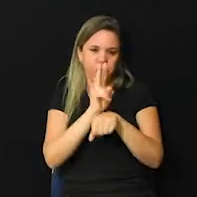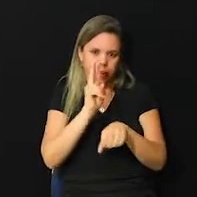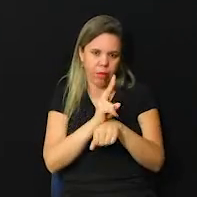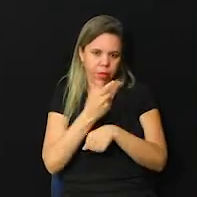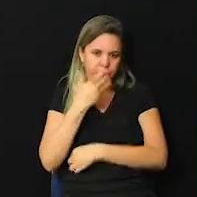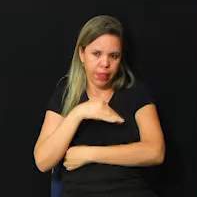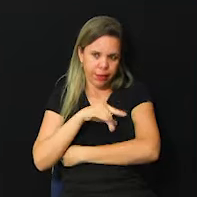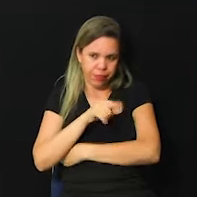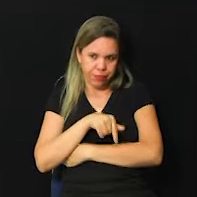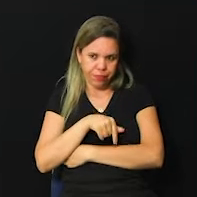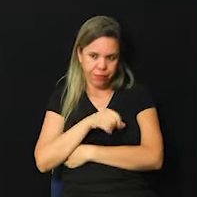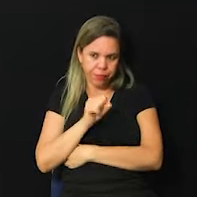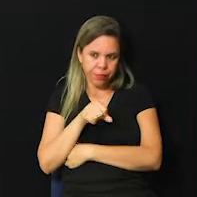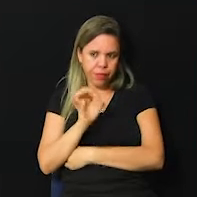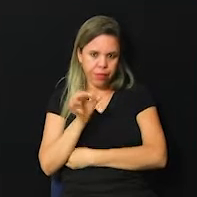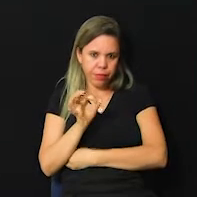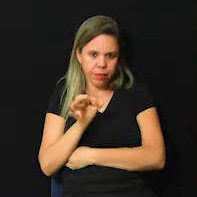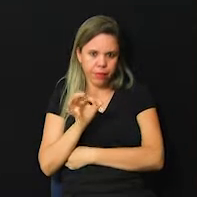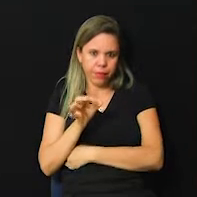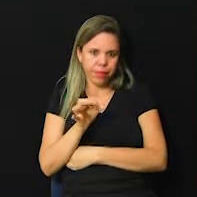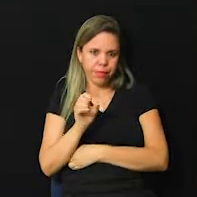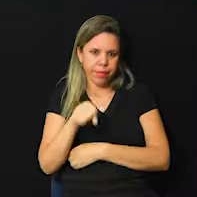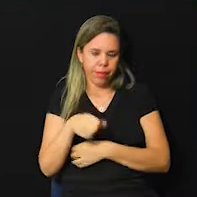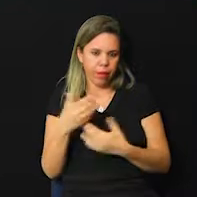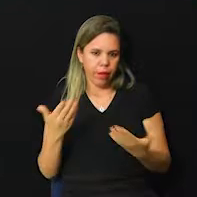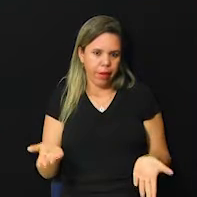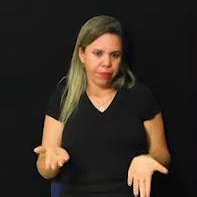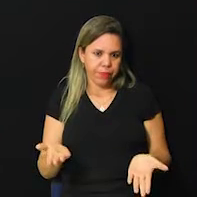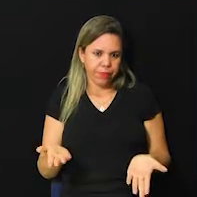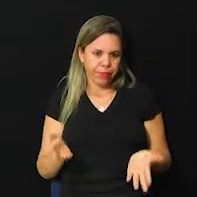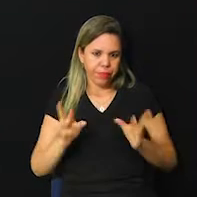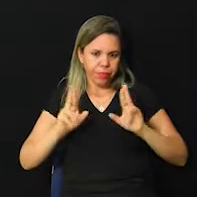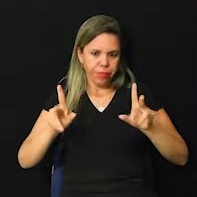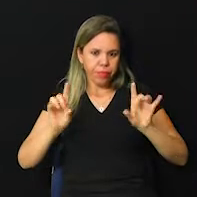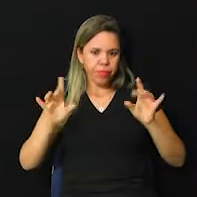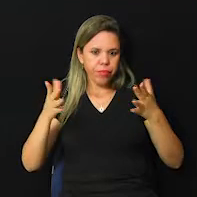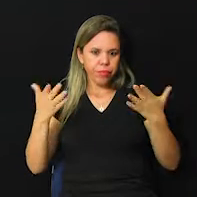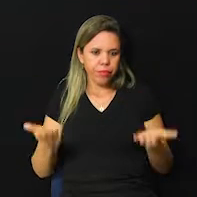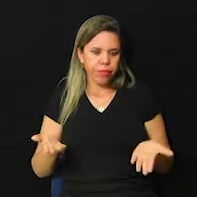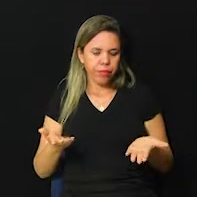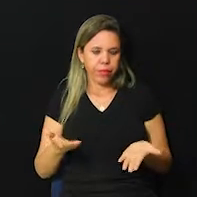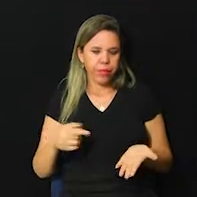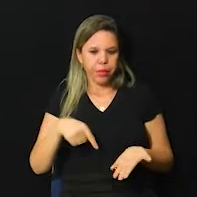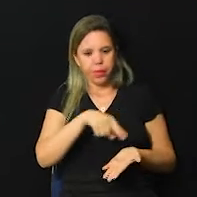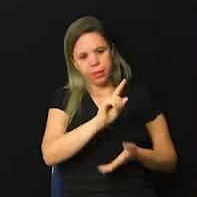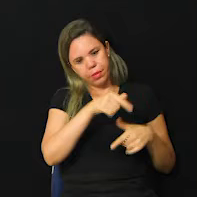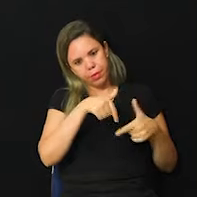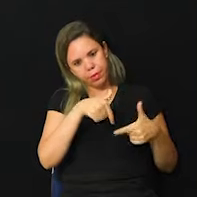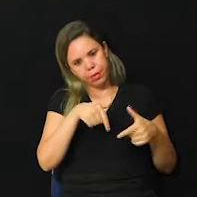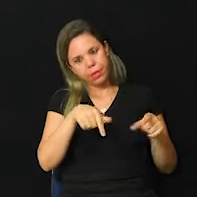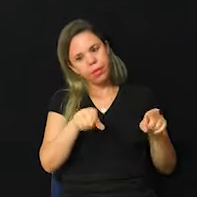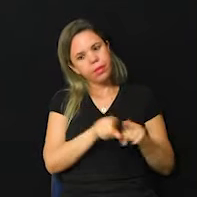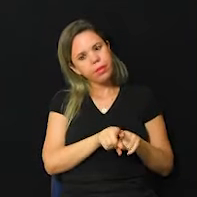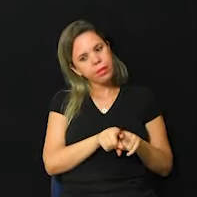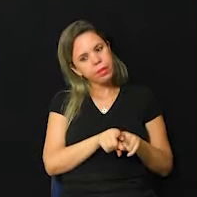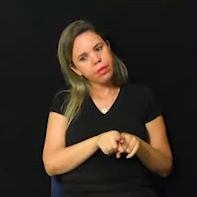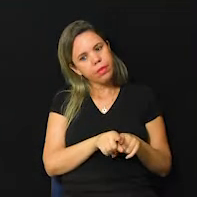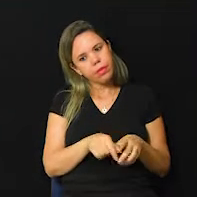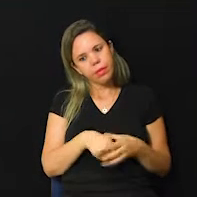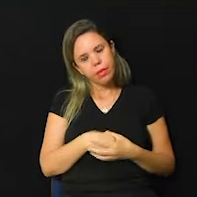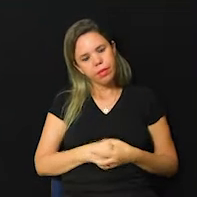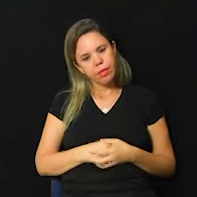para cuidar de uma criança né é isso então é esse é o diferencial tal você vai para trabalhar também